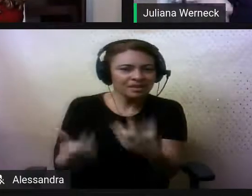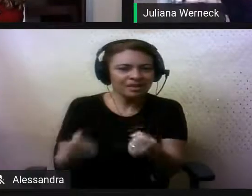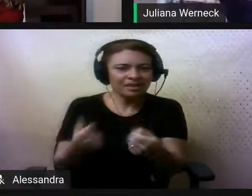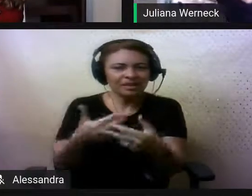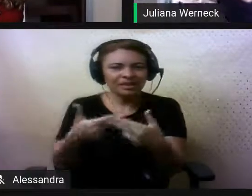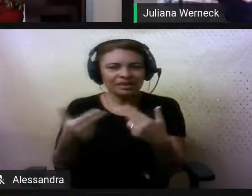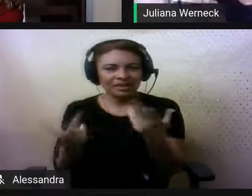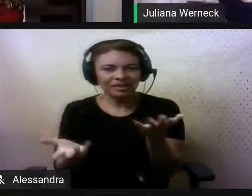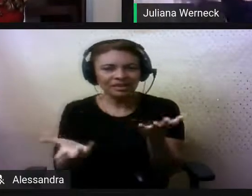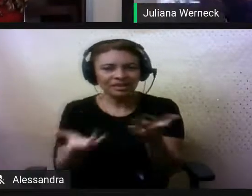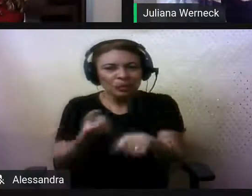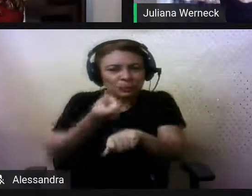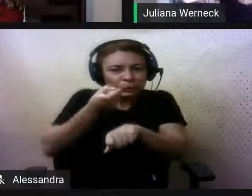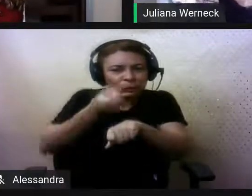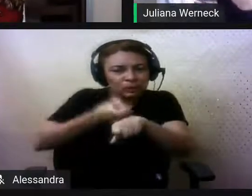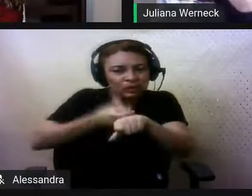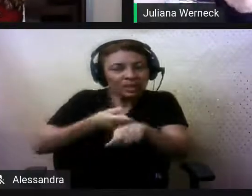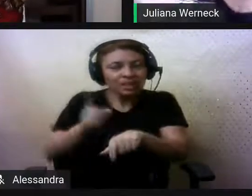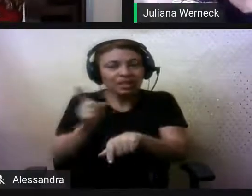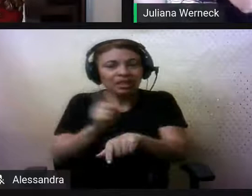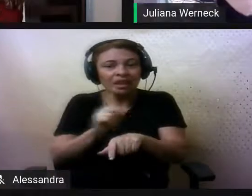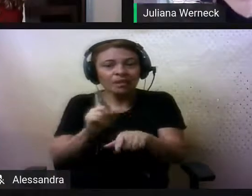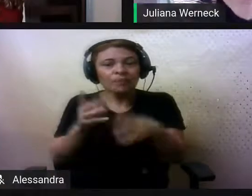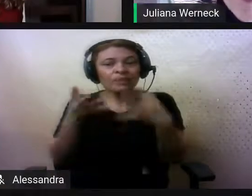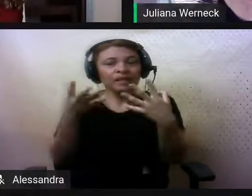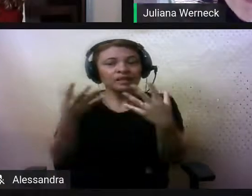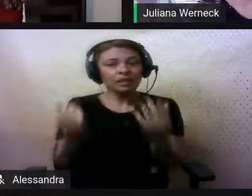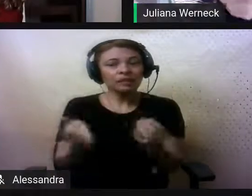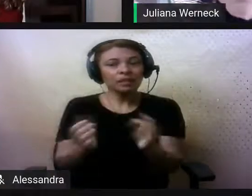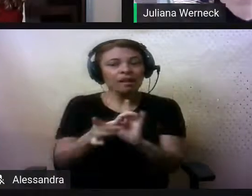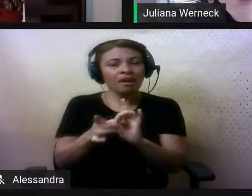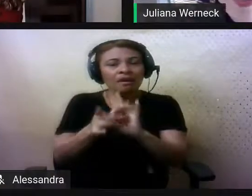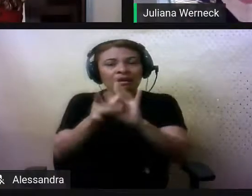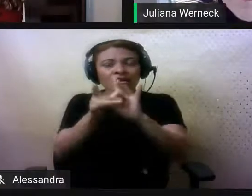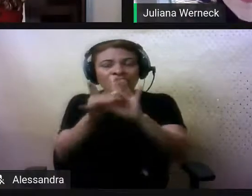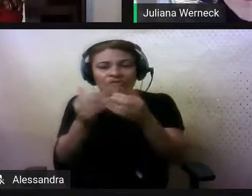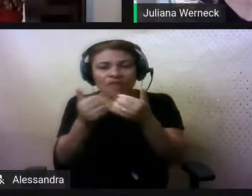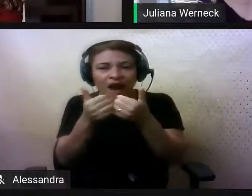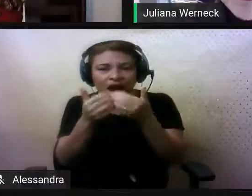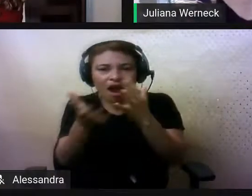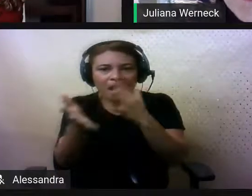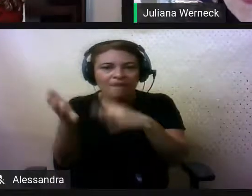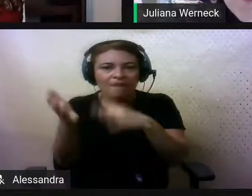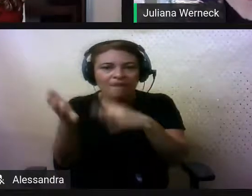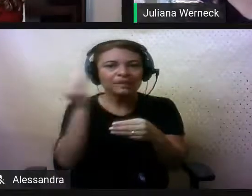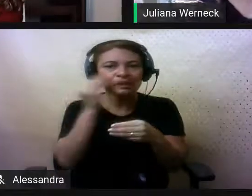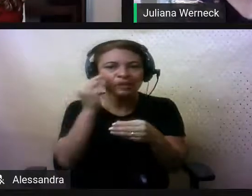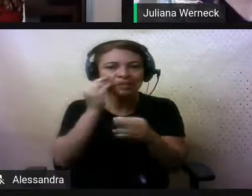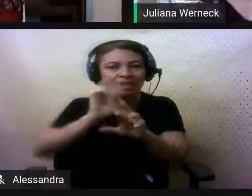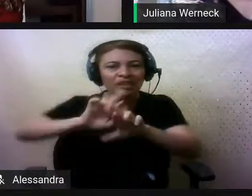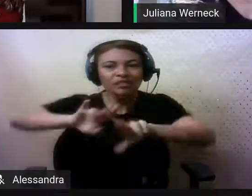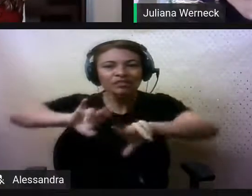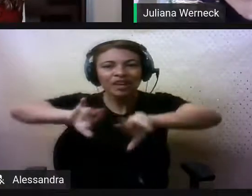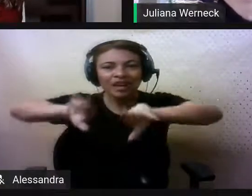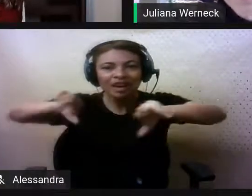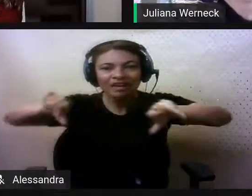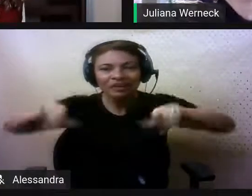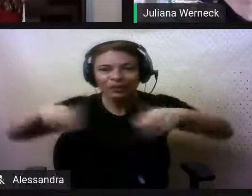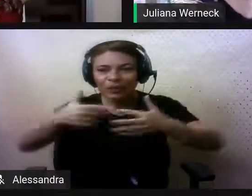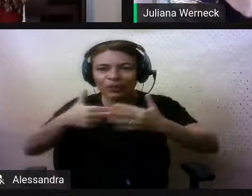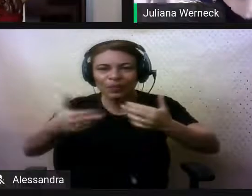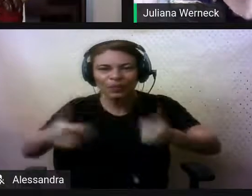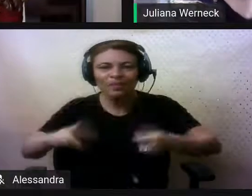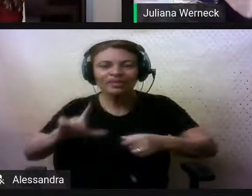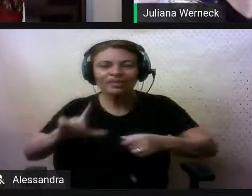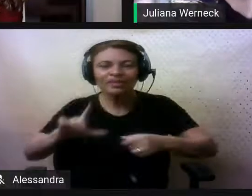flexível não só motoramente, mas flexível, né? Aberto a experimentar, né? Outras formas, outras possibilidades, né?